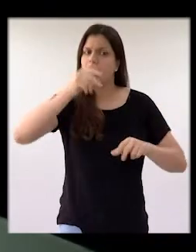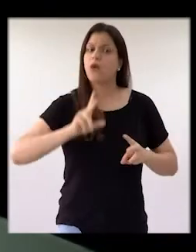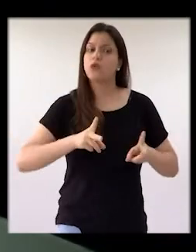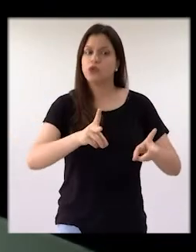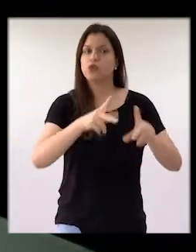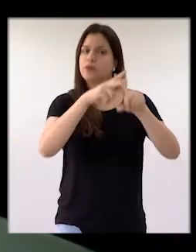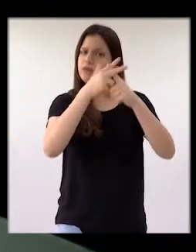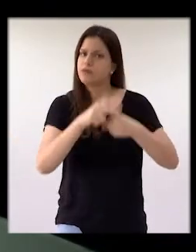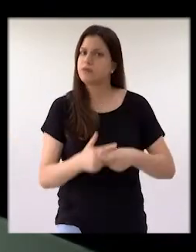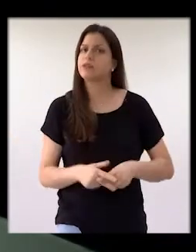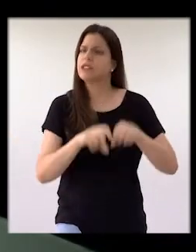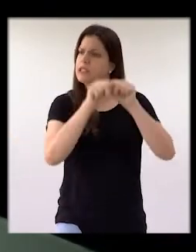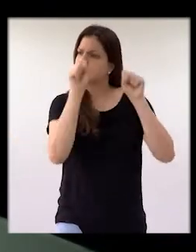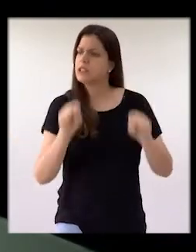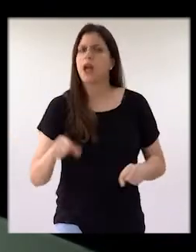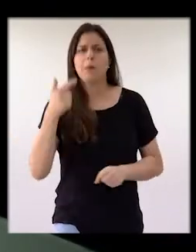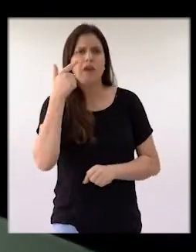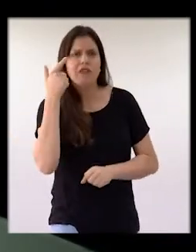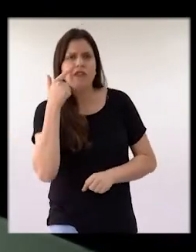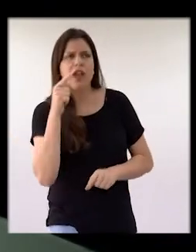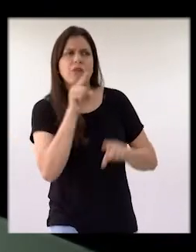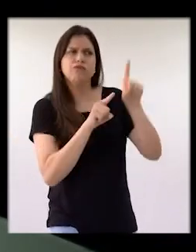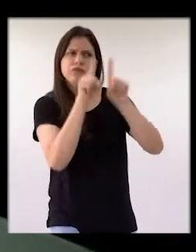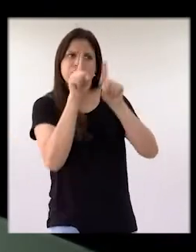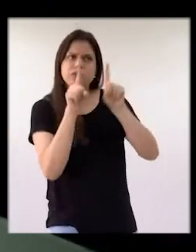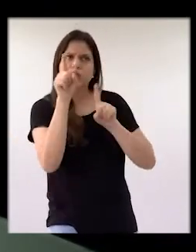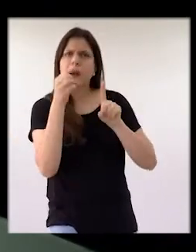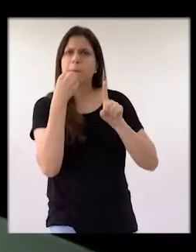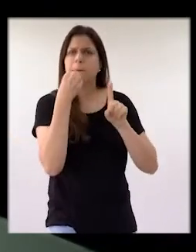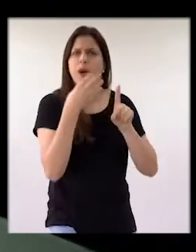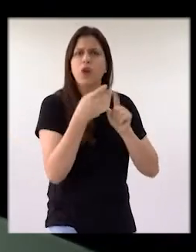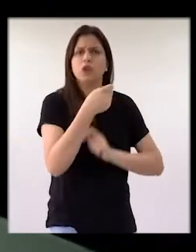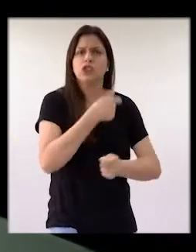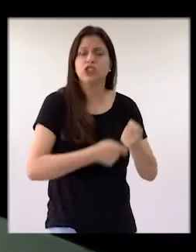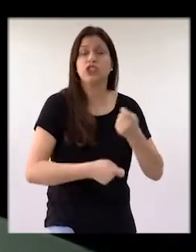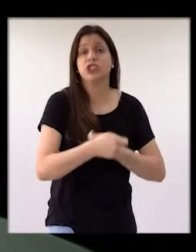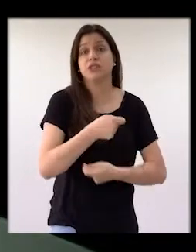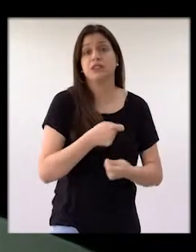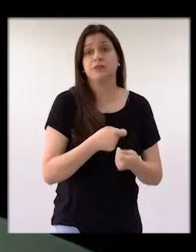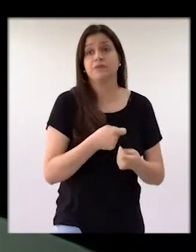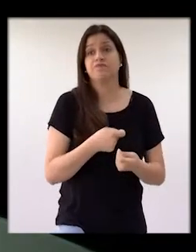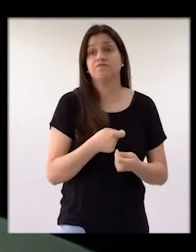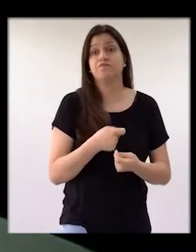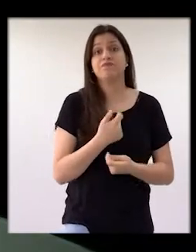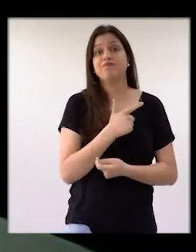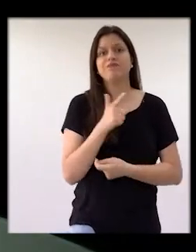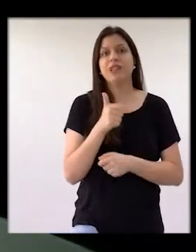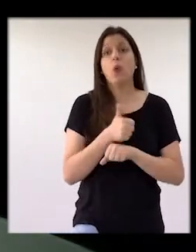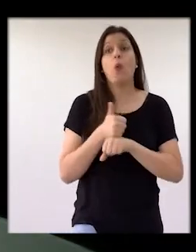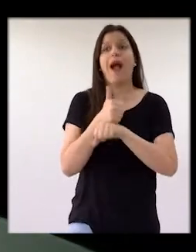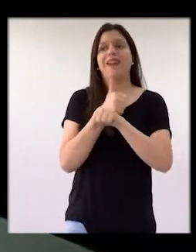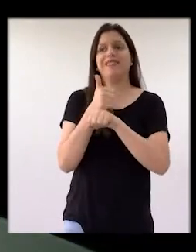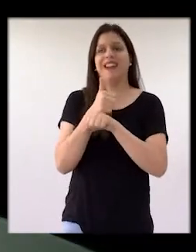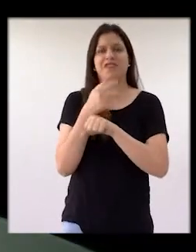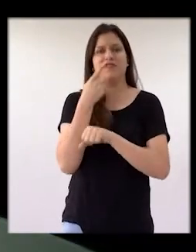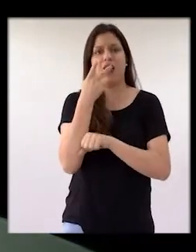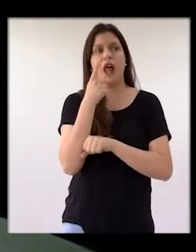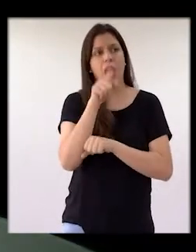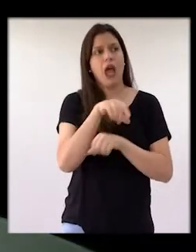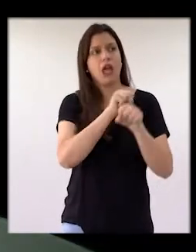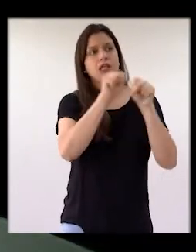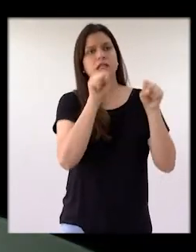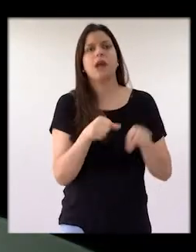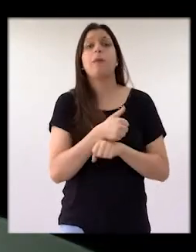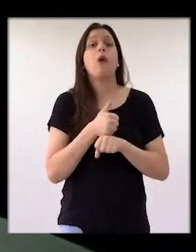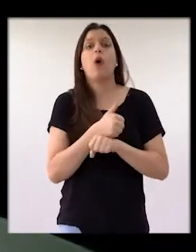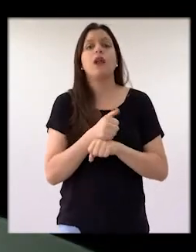Mudar esse comportamento, esse pensamento. Manutenção do sistema, verificar indicadores de gestão, né? Até uma questão, a gente não tem um